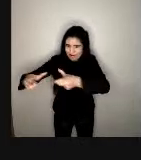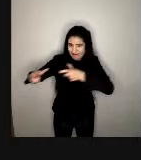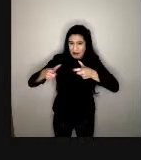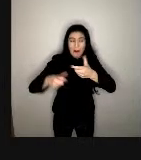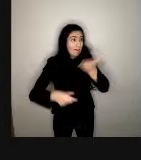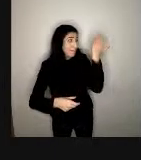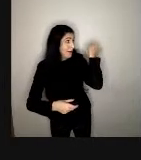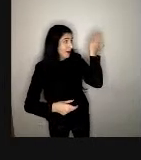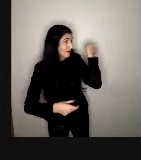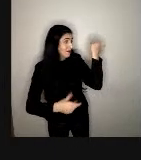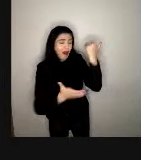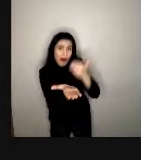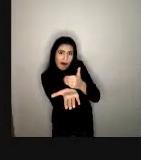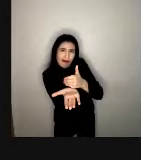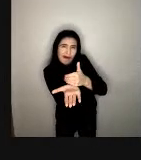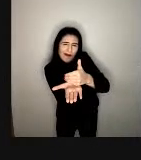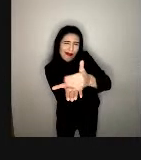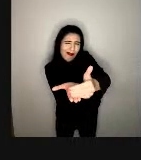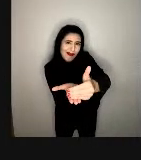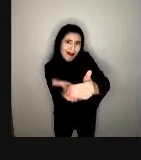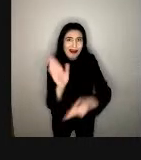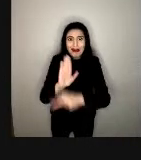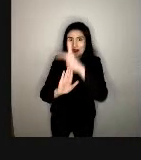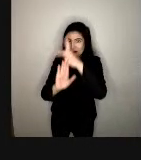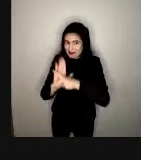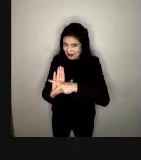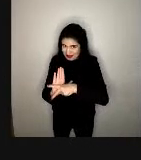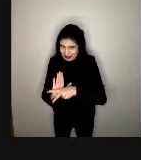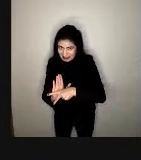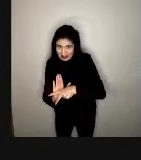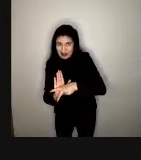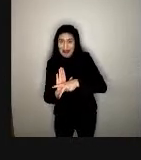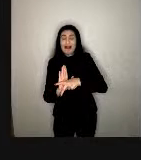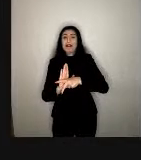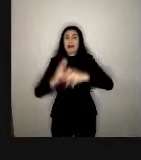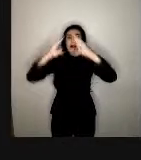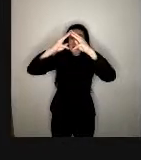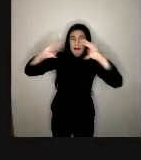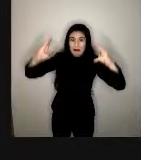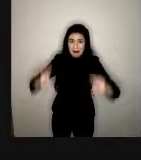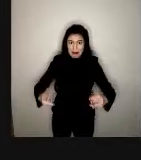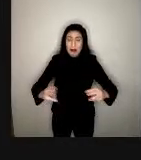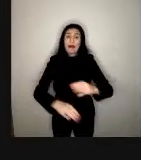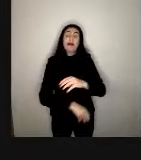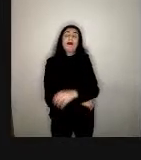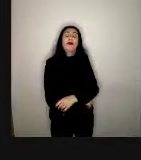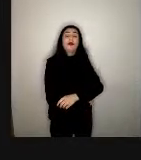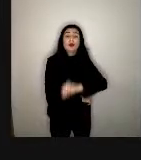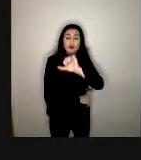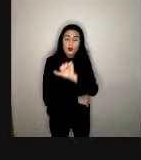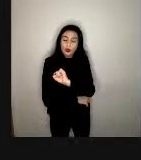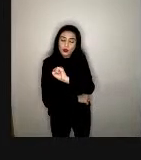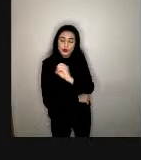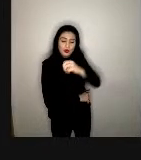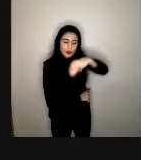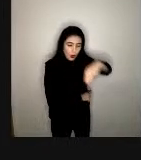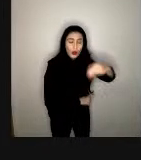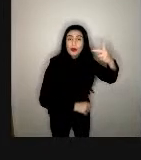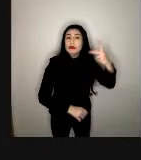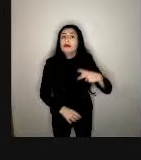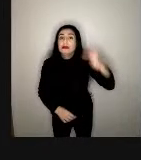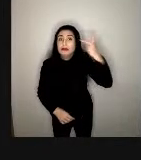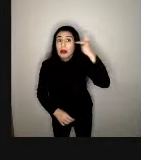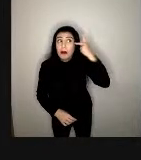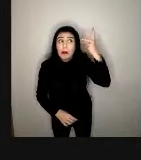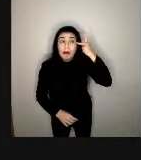gente inaugurou o projeto com uma exposição no Museu da Imagem e do Som, em São Paulo, em seguida fomos para um espaço